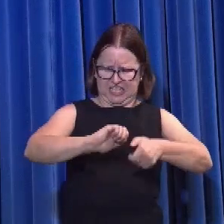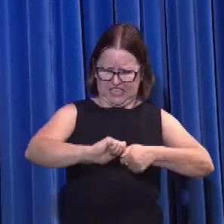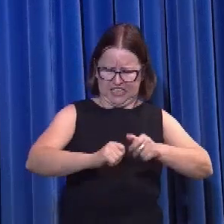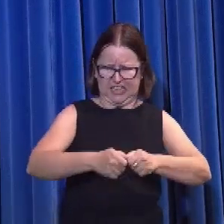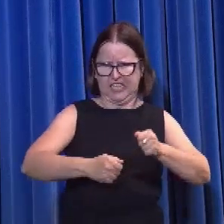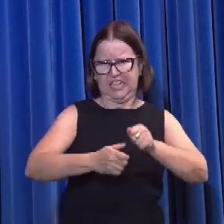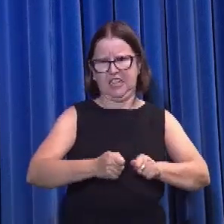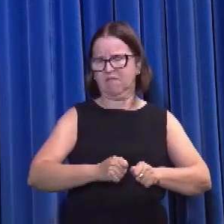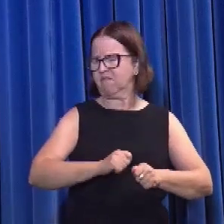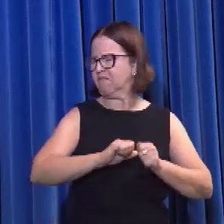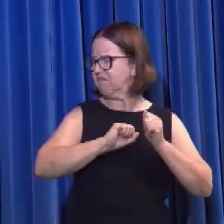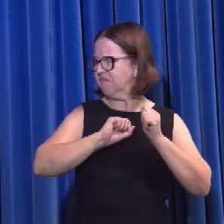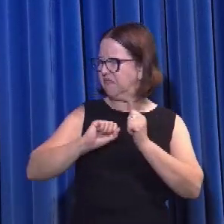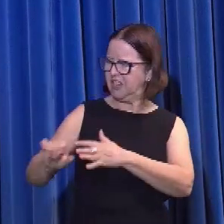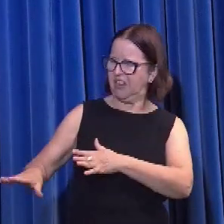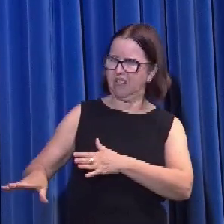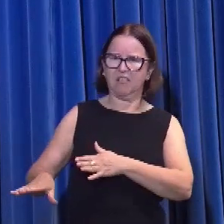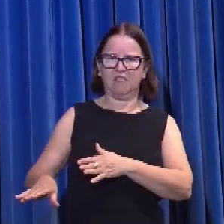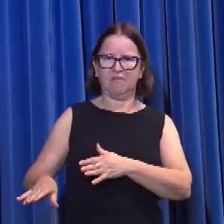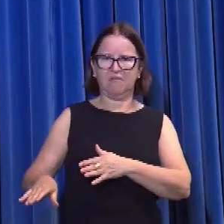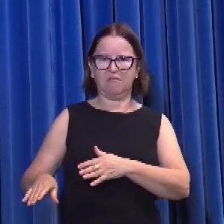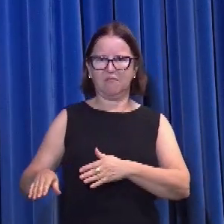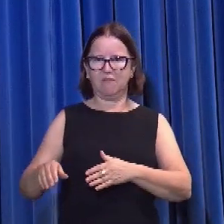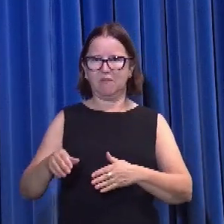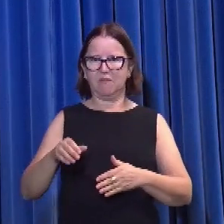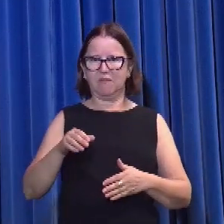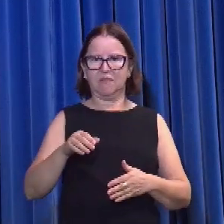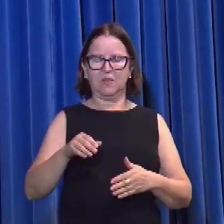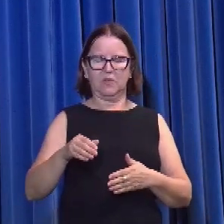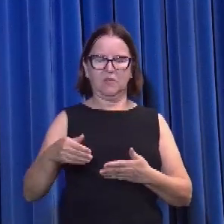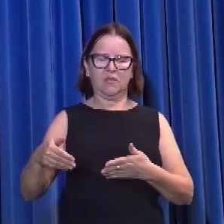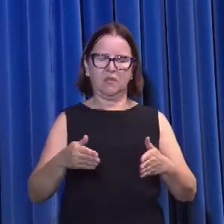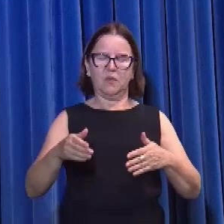pedacinhos, jogou dentro do rio